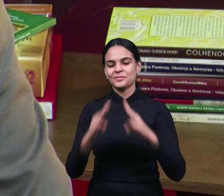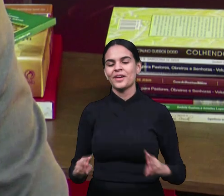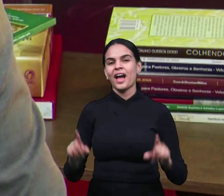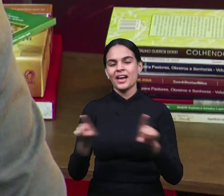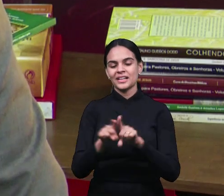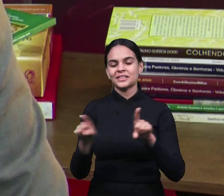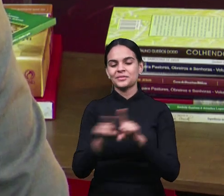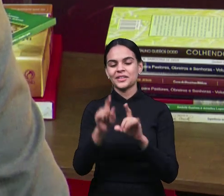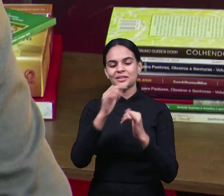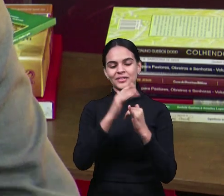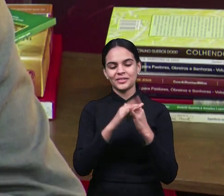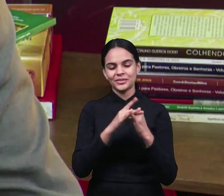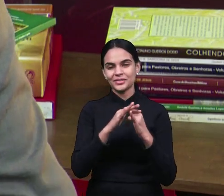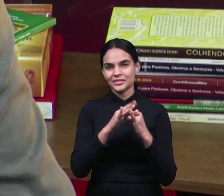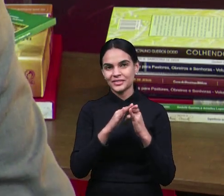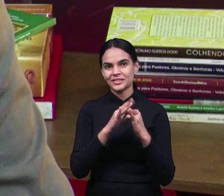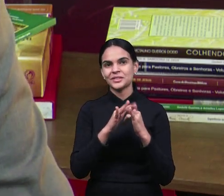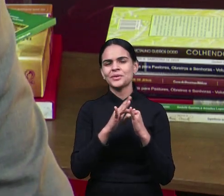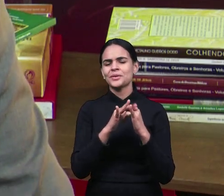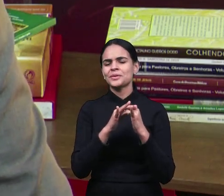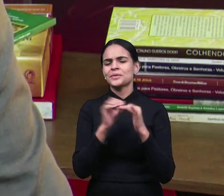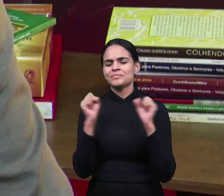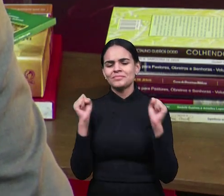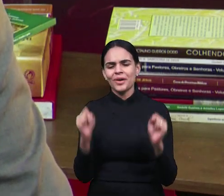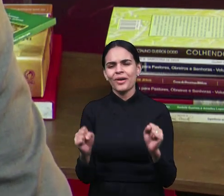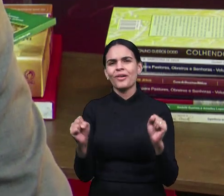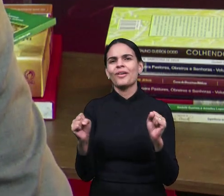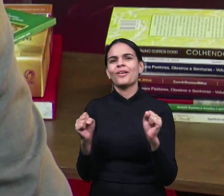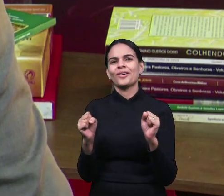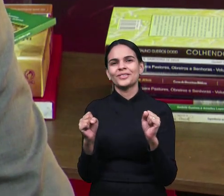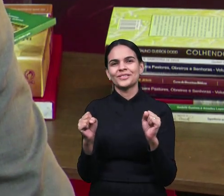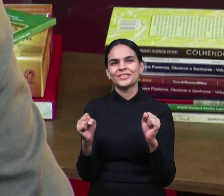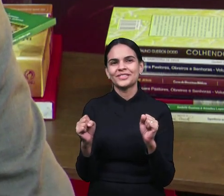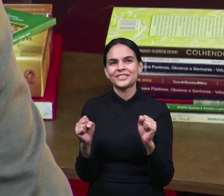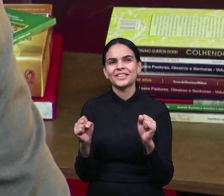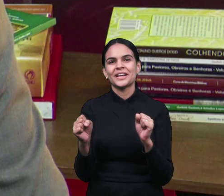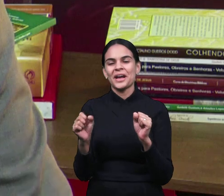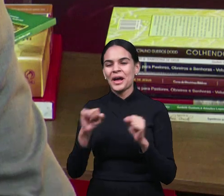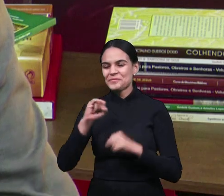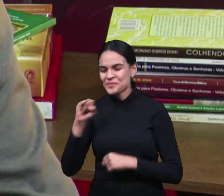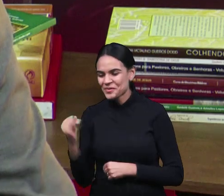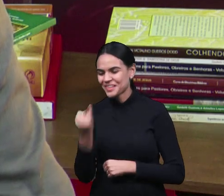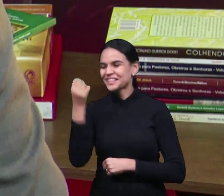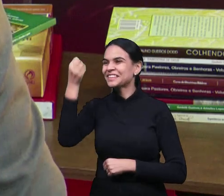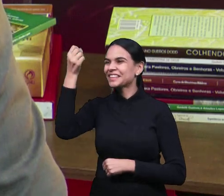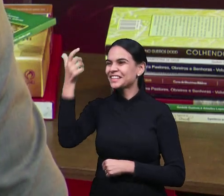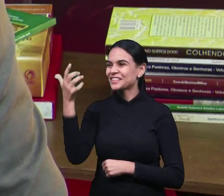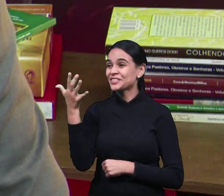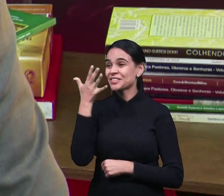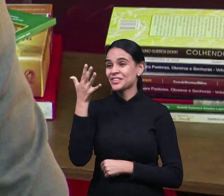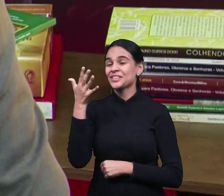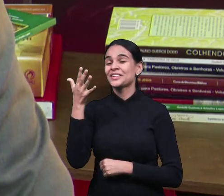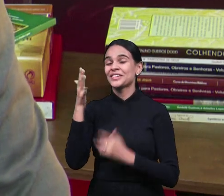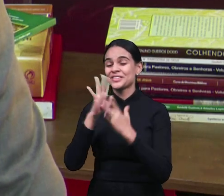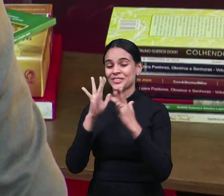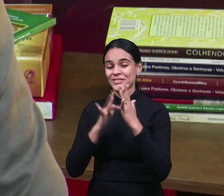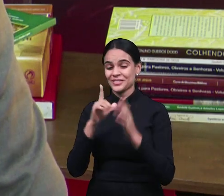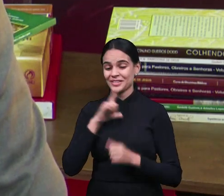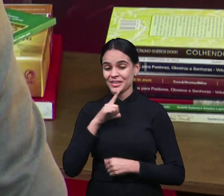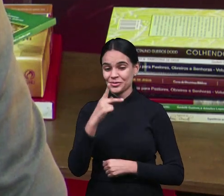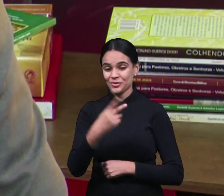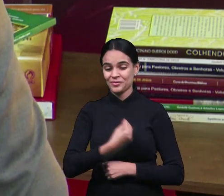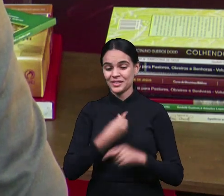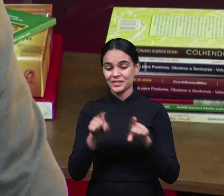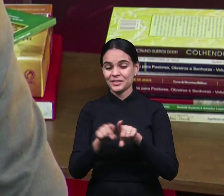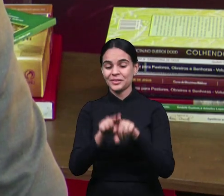nossos canais. Se deleite com a revelação, com aquilo que o Senhor tem para a sua vida, para a sua família, e que você possa viver